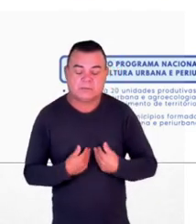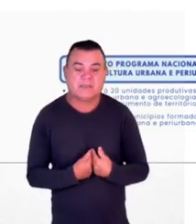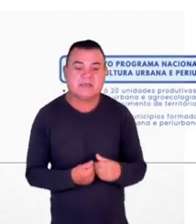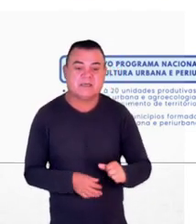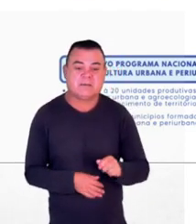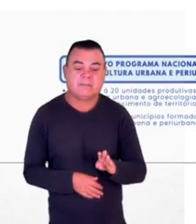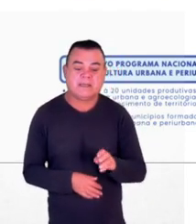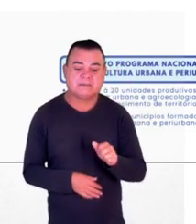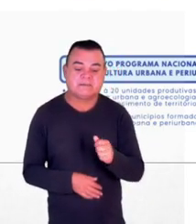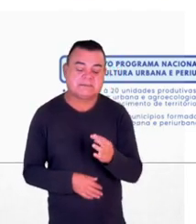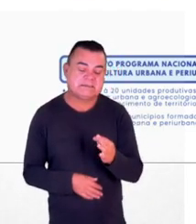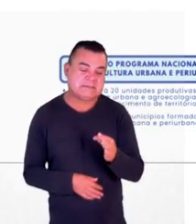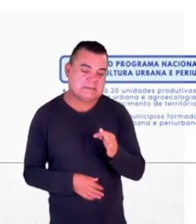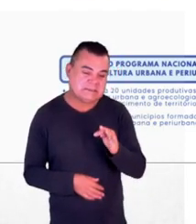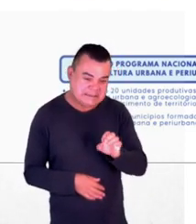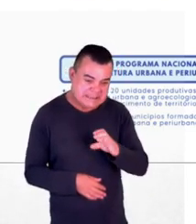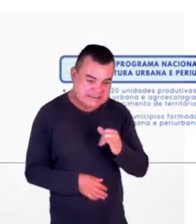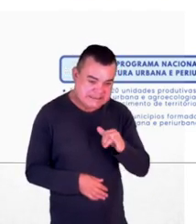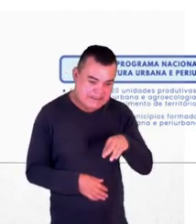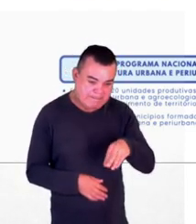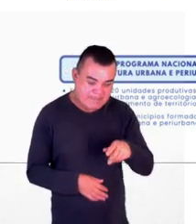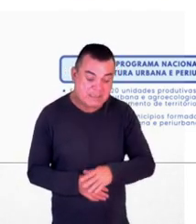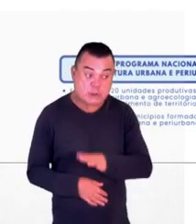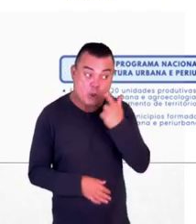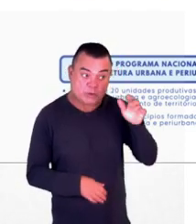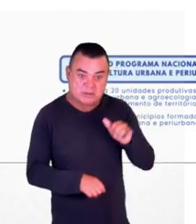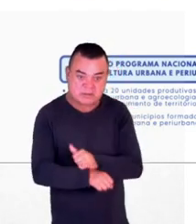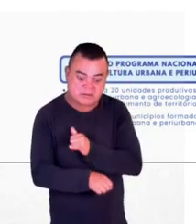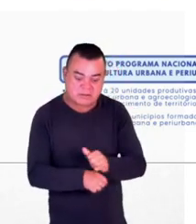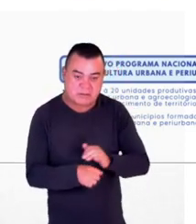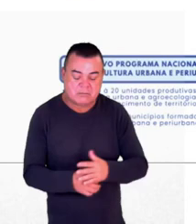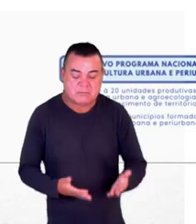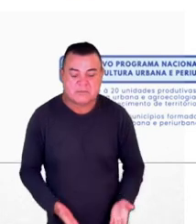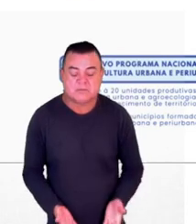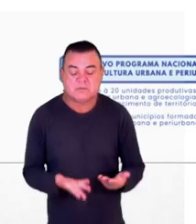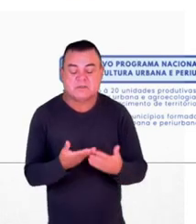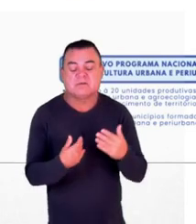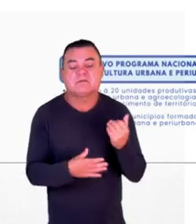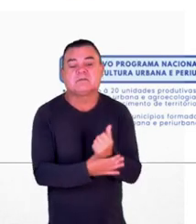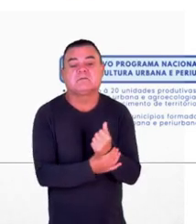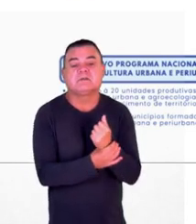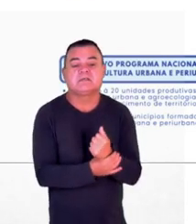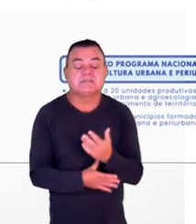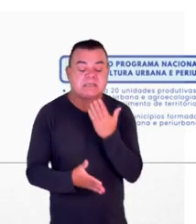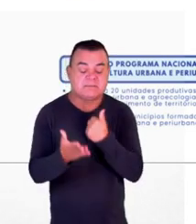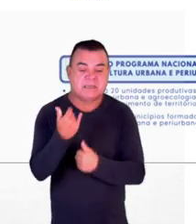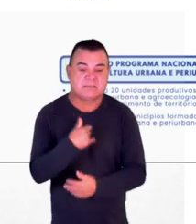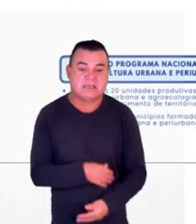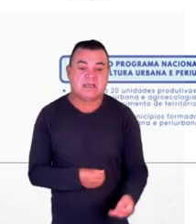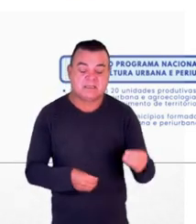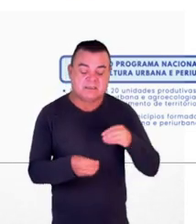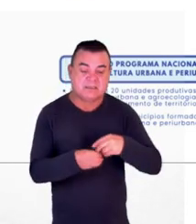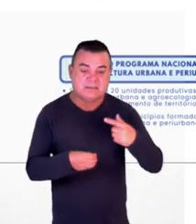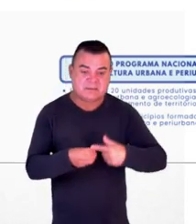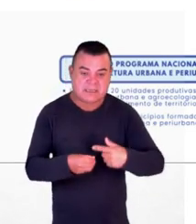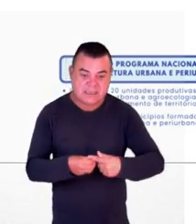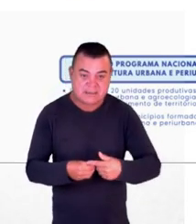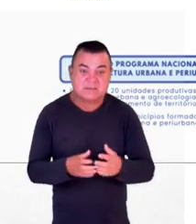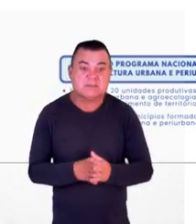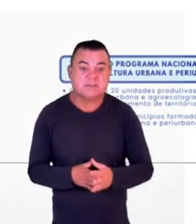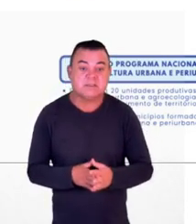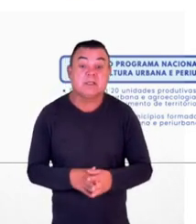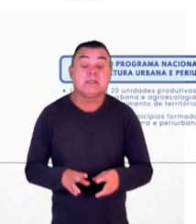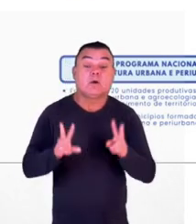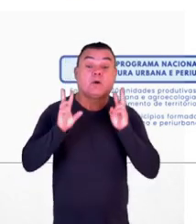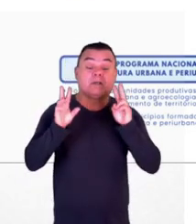e Distribuição e para out outras e estratégias paraa promoção da segurança alimentária nutricional nas cidades como e já citados e